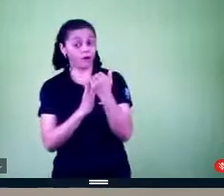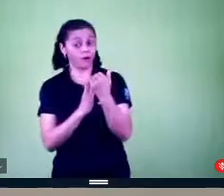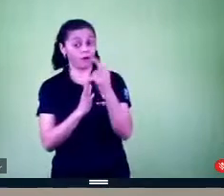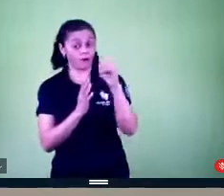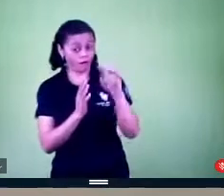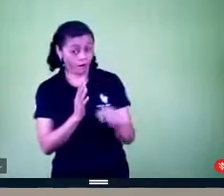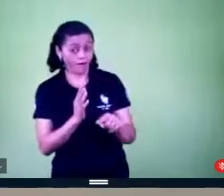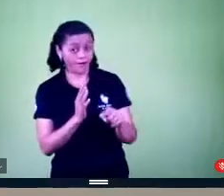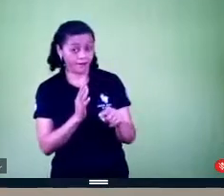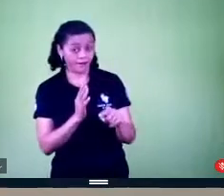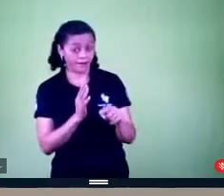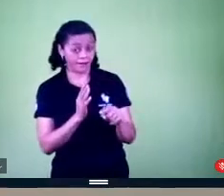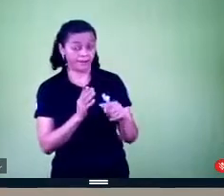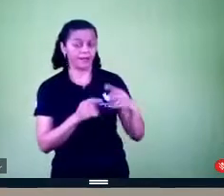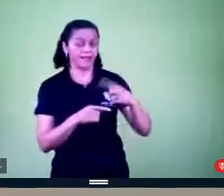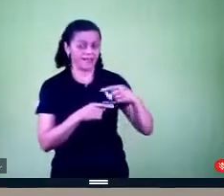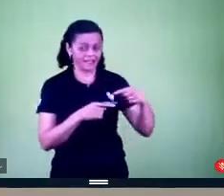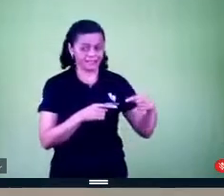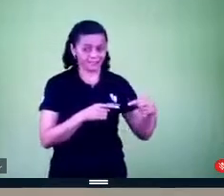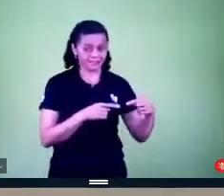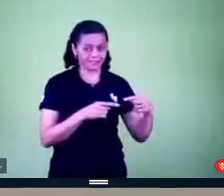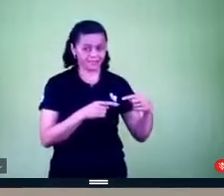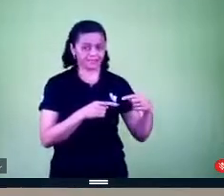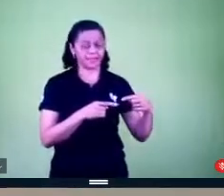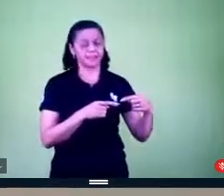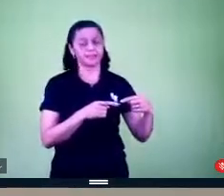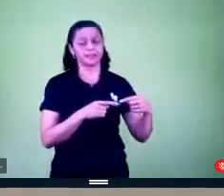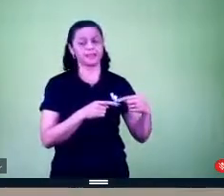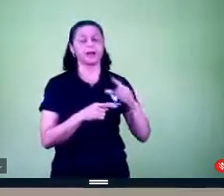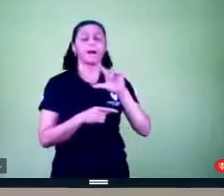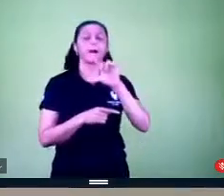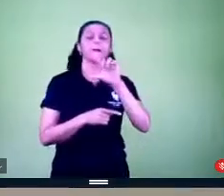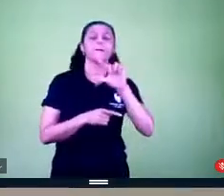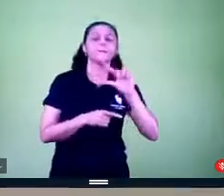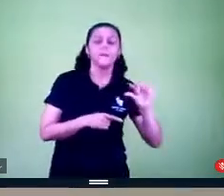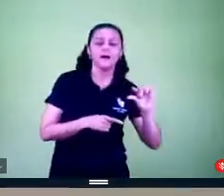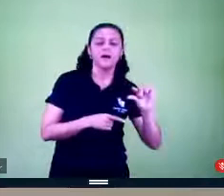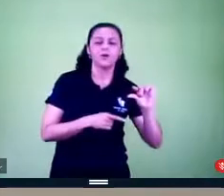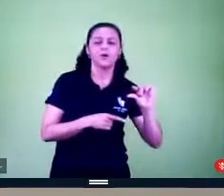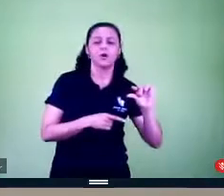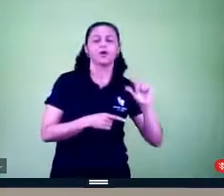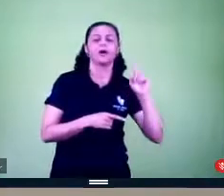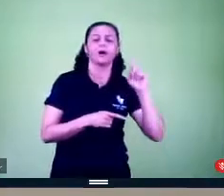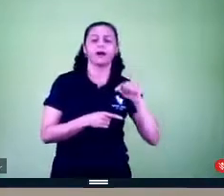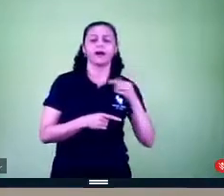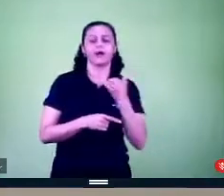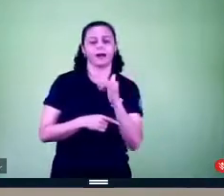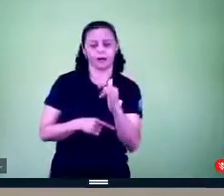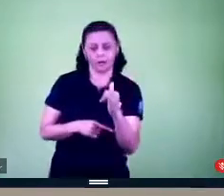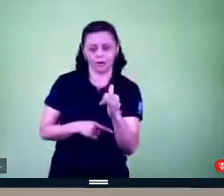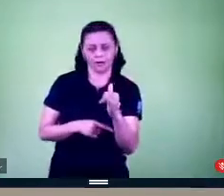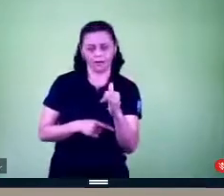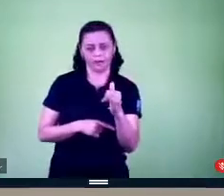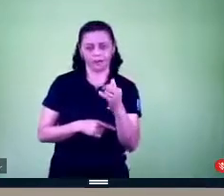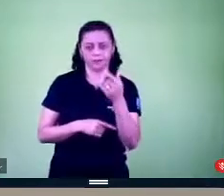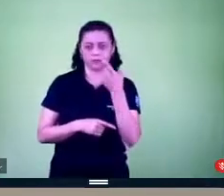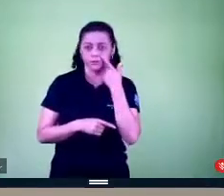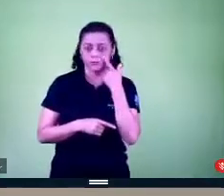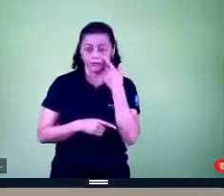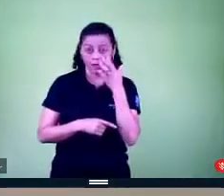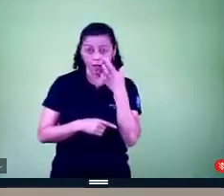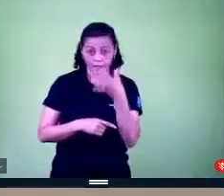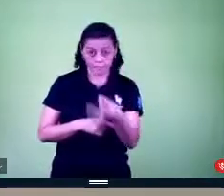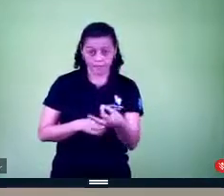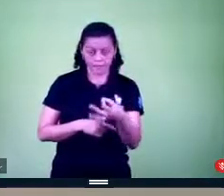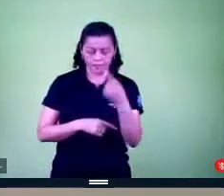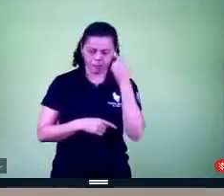resistência, menor é a corrente. Já pararam para analisar dessa forma aqui? Já pararam para pensar, né? A resistência está aqui embaixo.